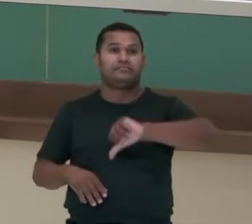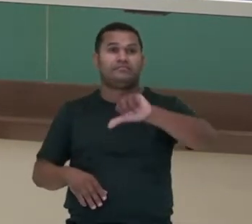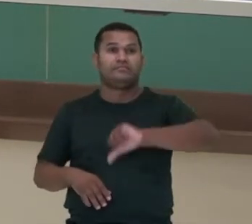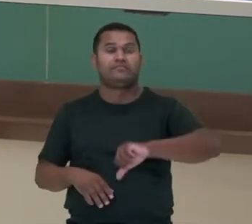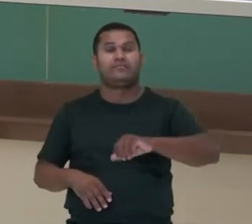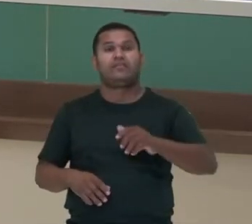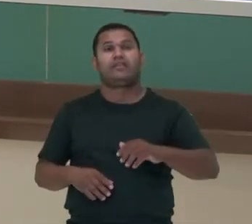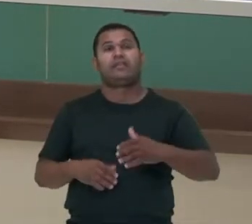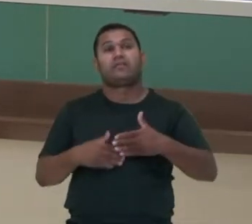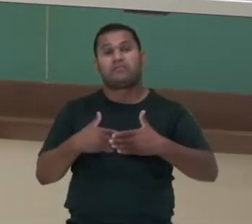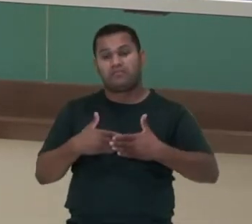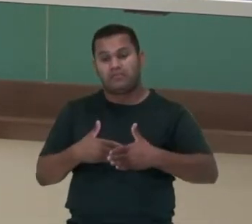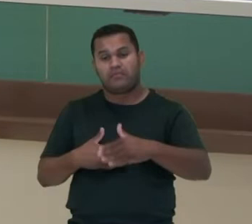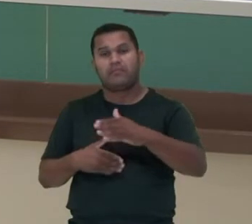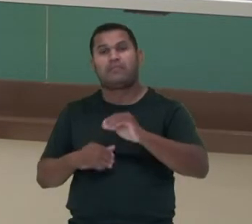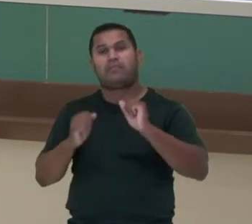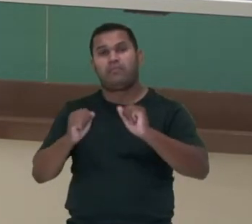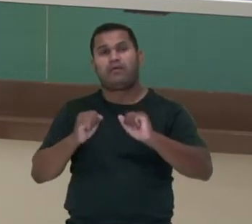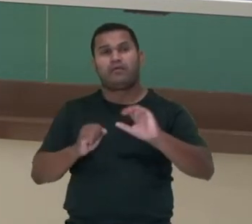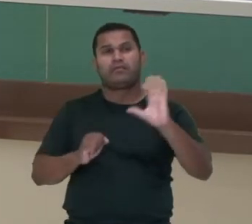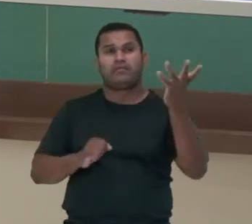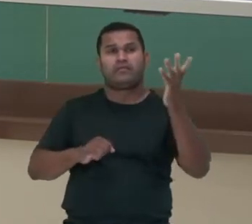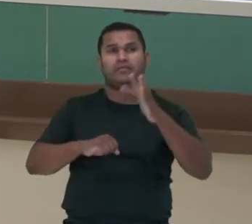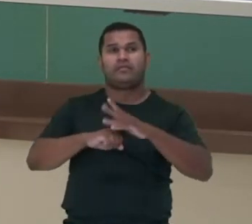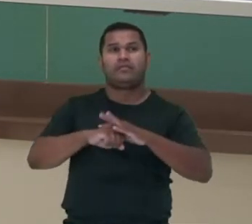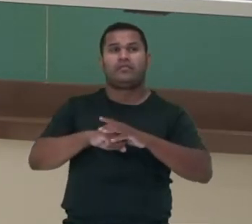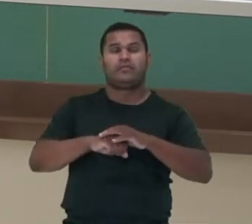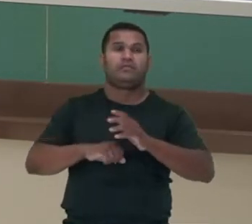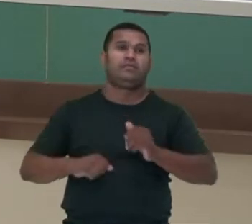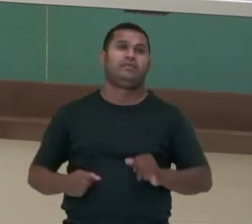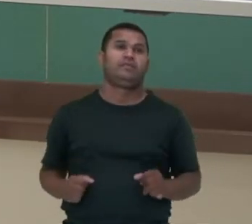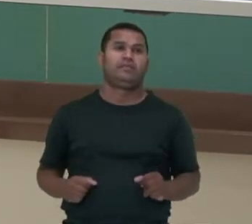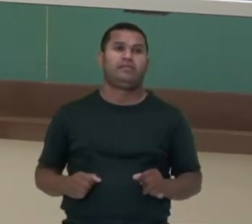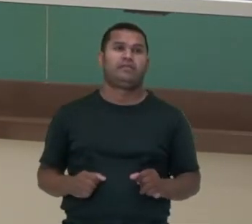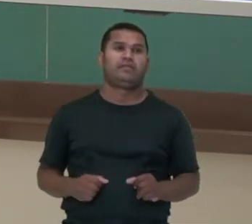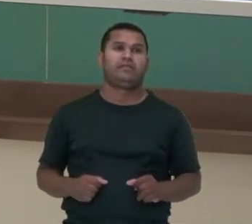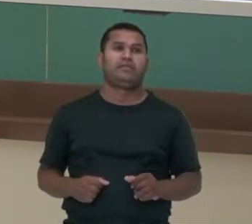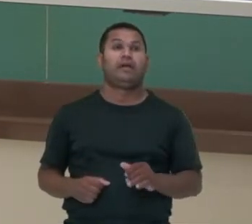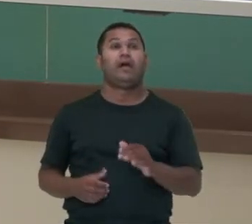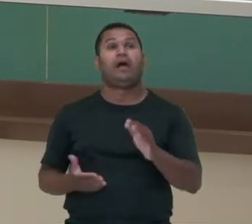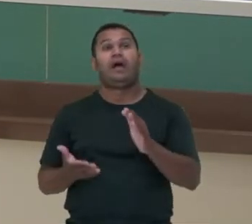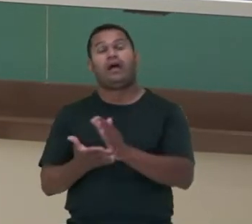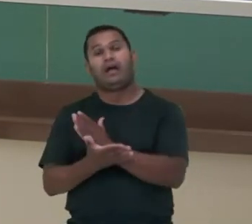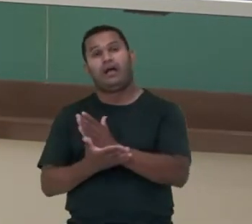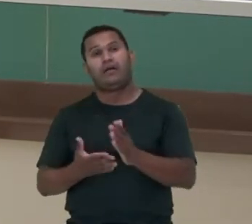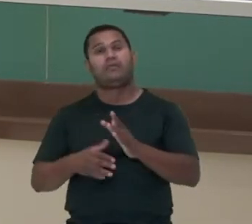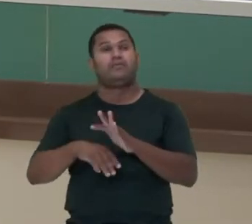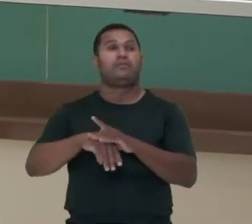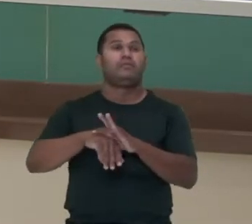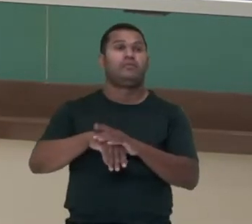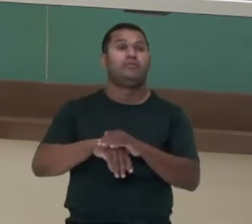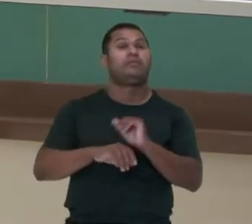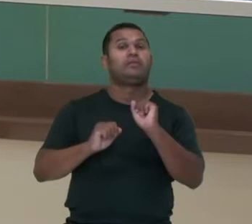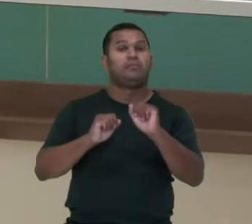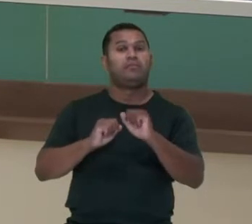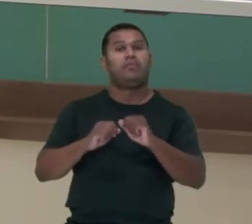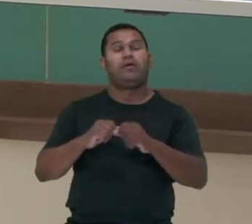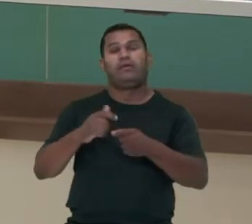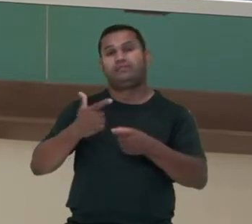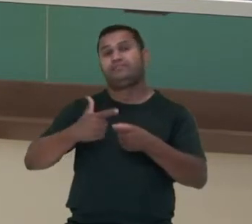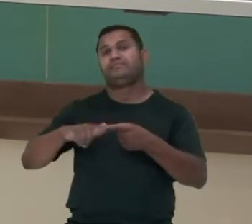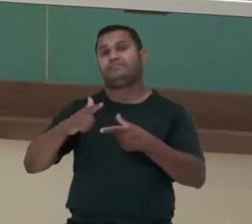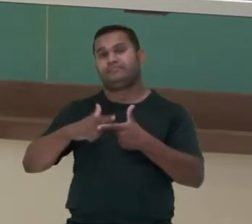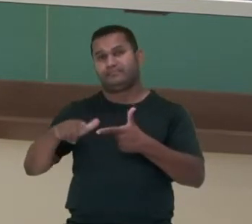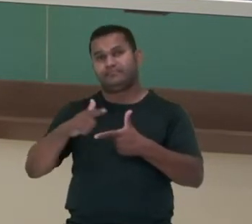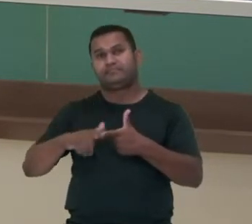vir a gerar algum distúrbio, né? Principalmente na área da saúde. Então, vamos falar agora de algumas doenças que podem ter efeitos